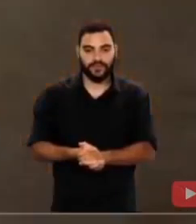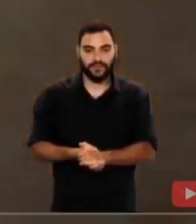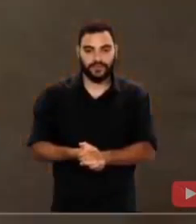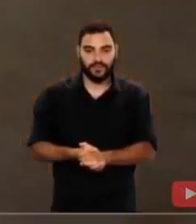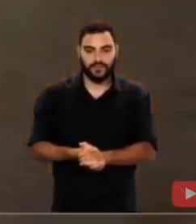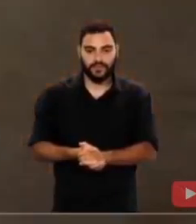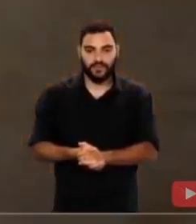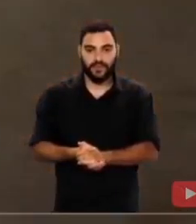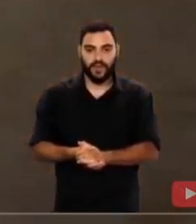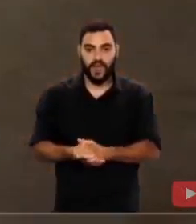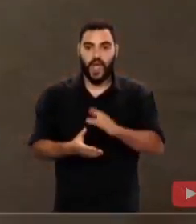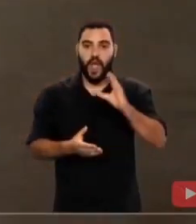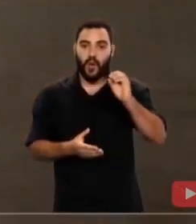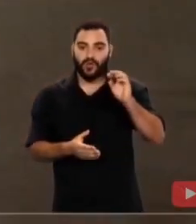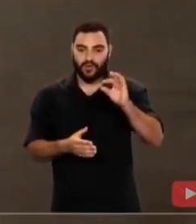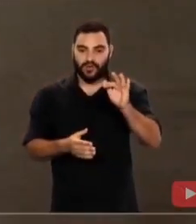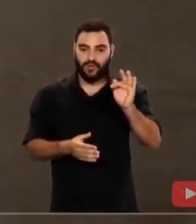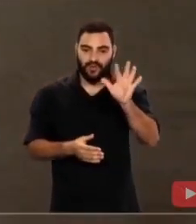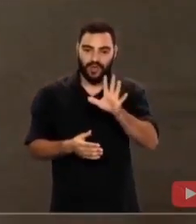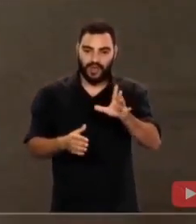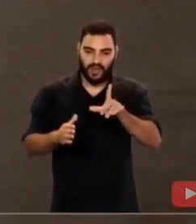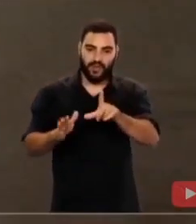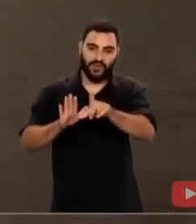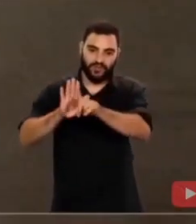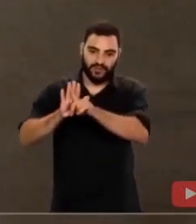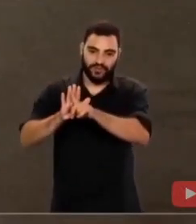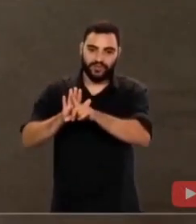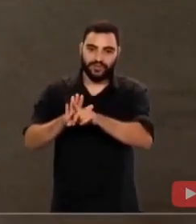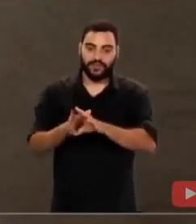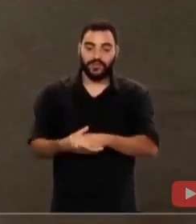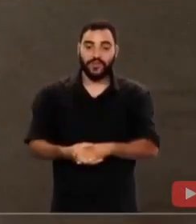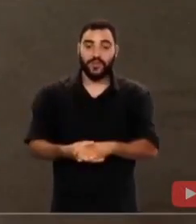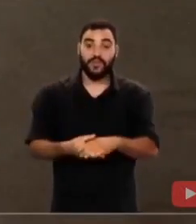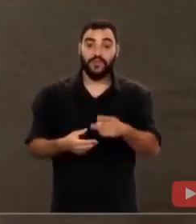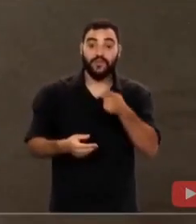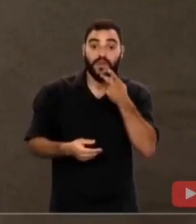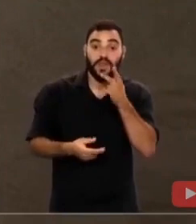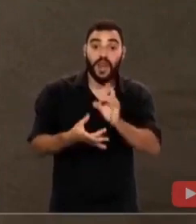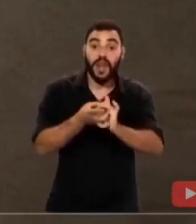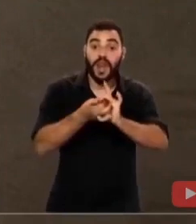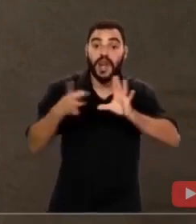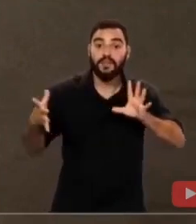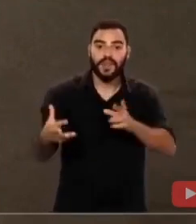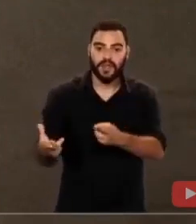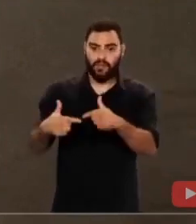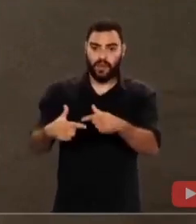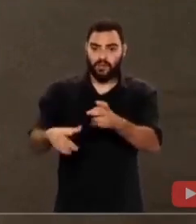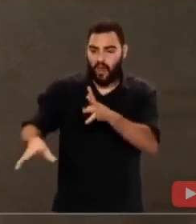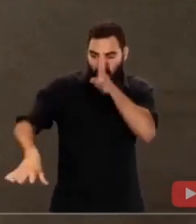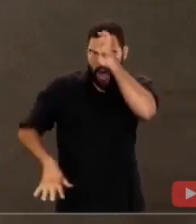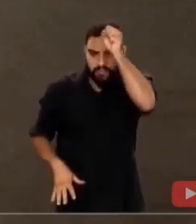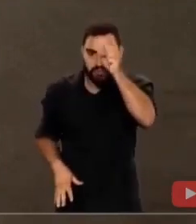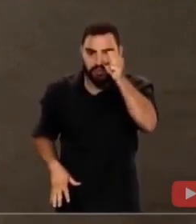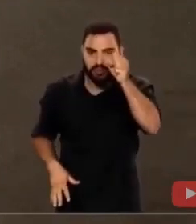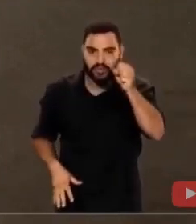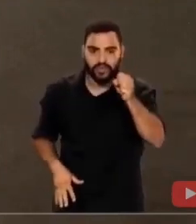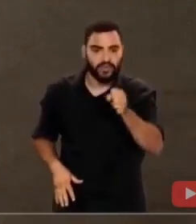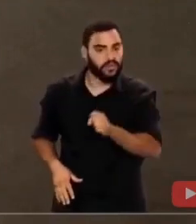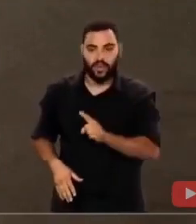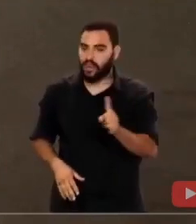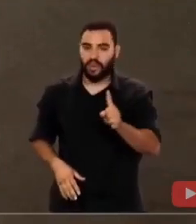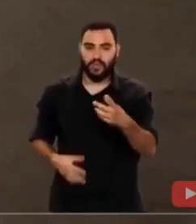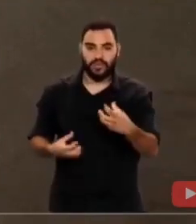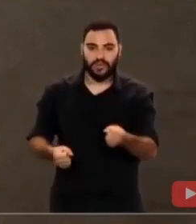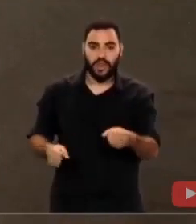Constituição Federal consagra o binômio liberdade e responsabilidade, não permitindo